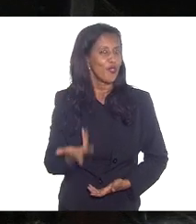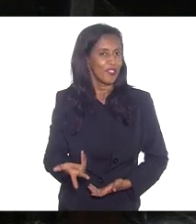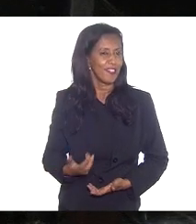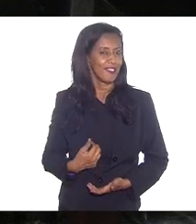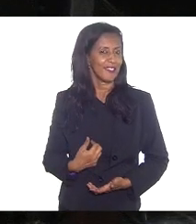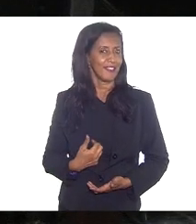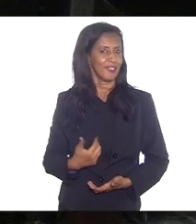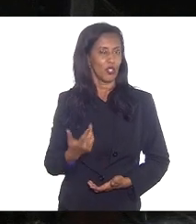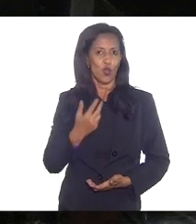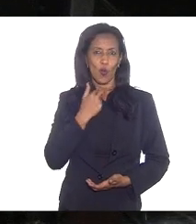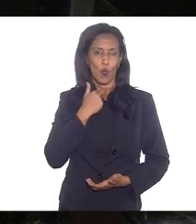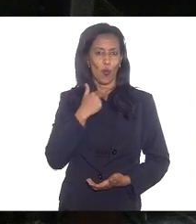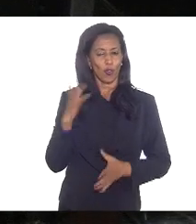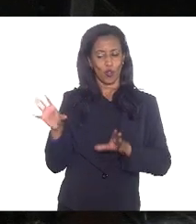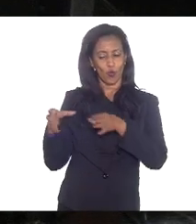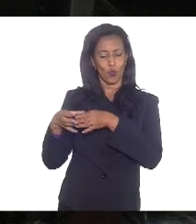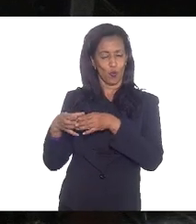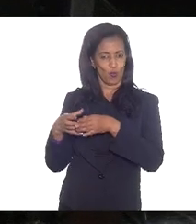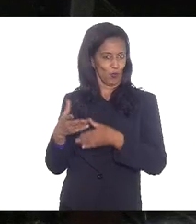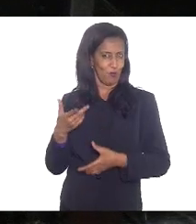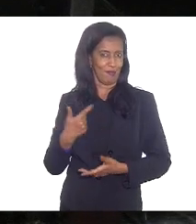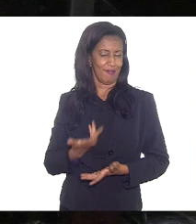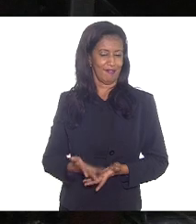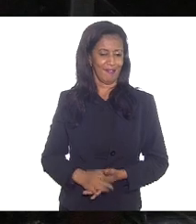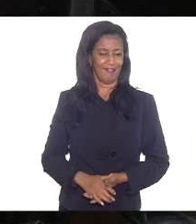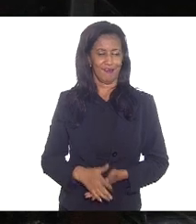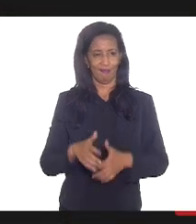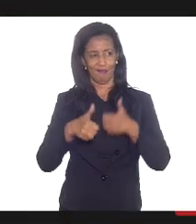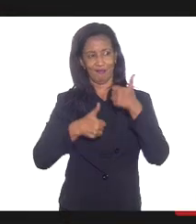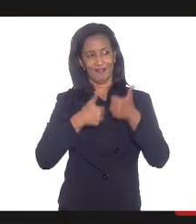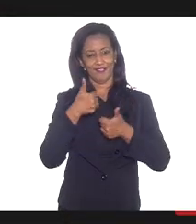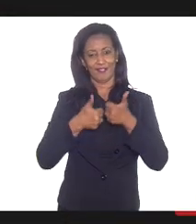me contentar só com o senhor no grupo. Valeu.